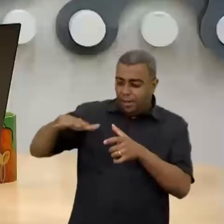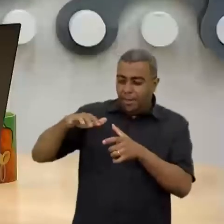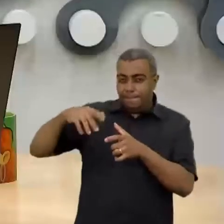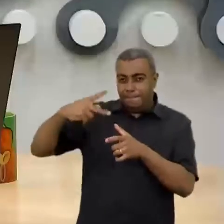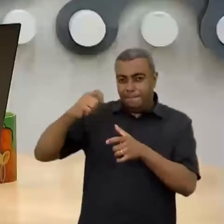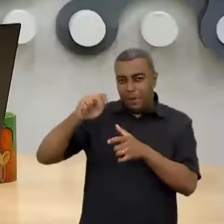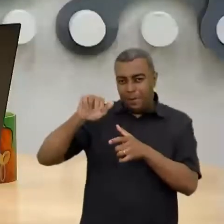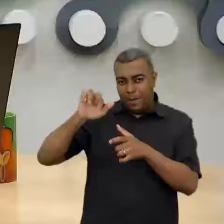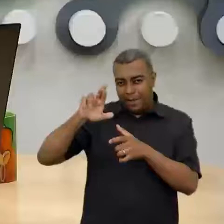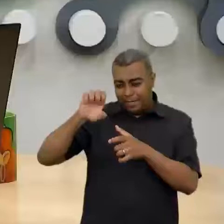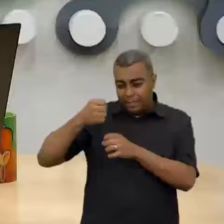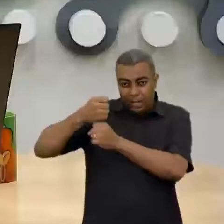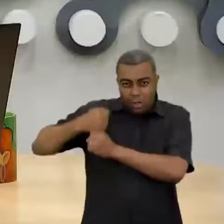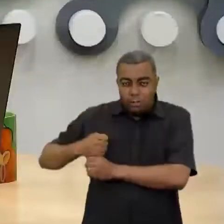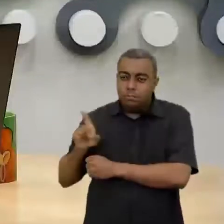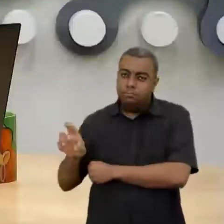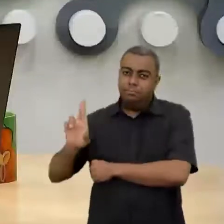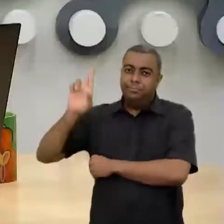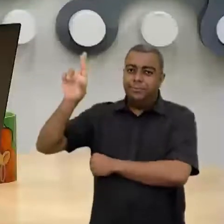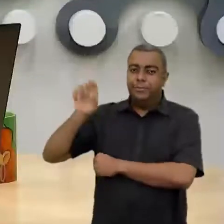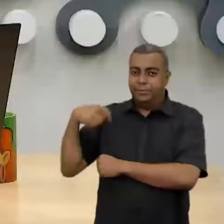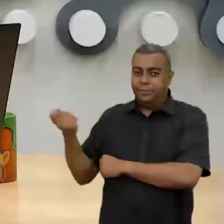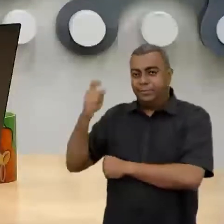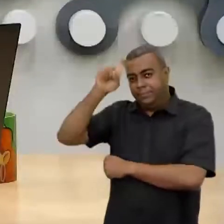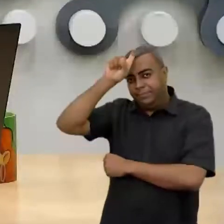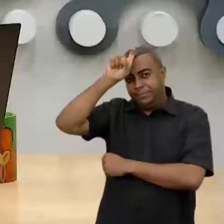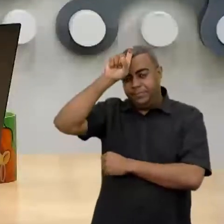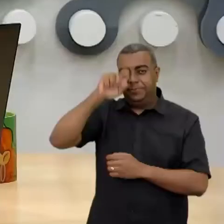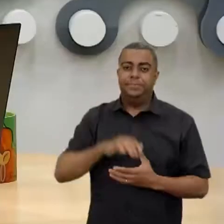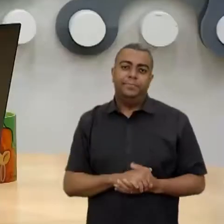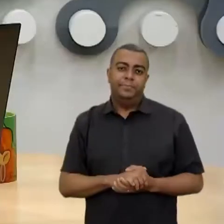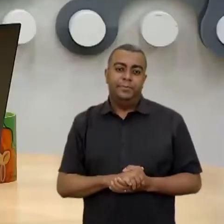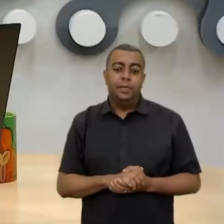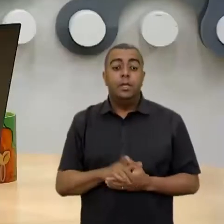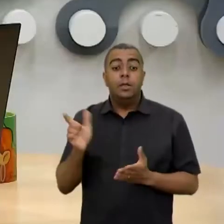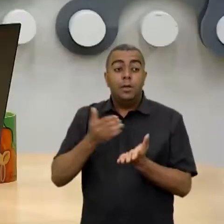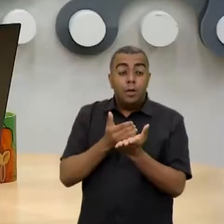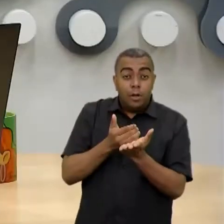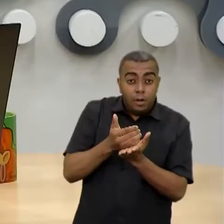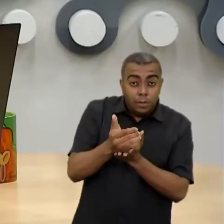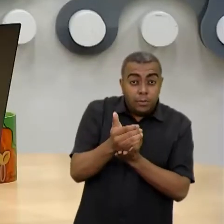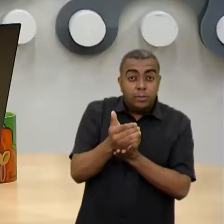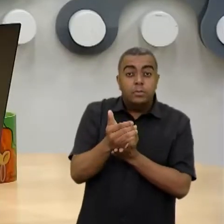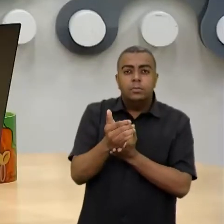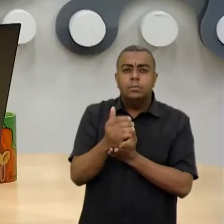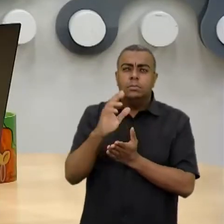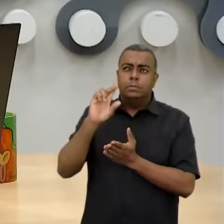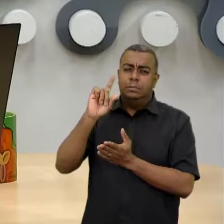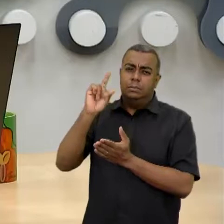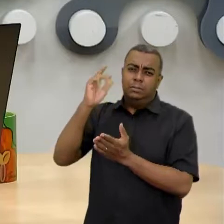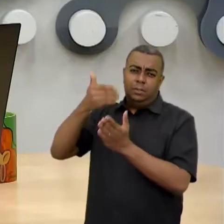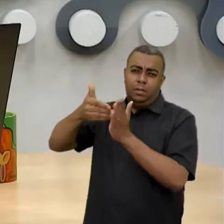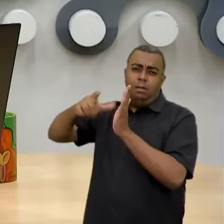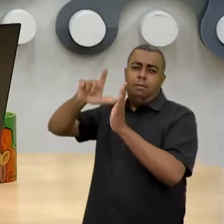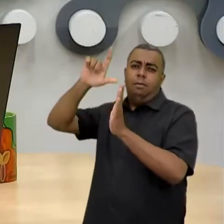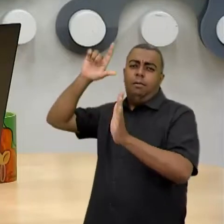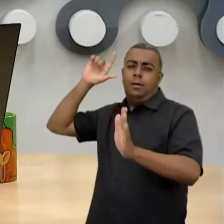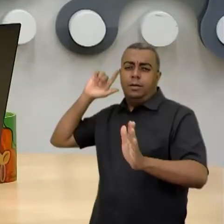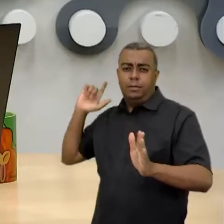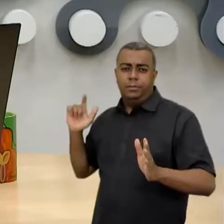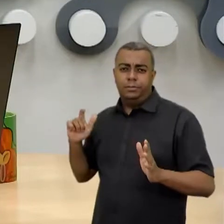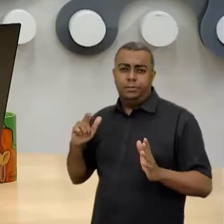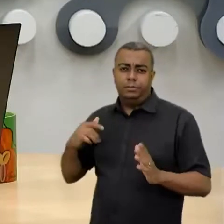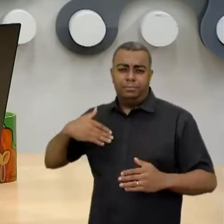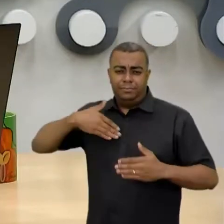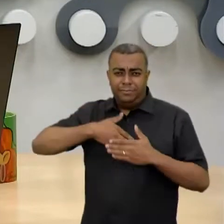quando tem um movimento negro unificado no Brasil, que ele atua muito antes do período da